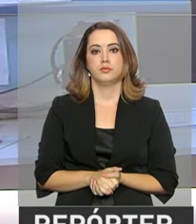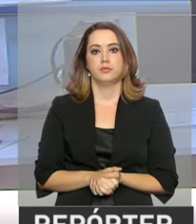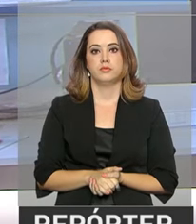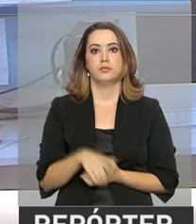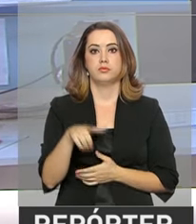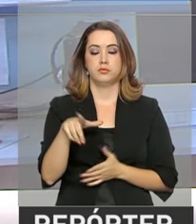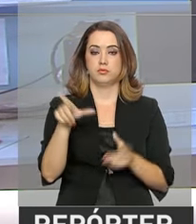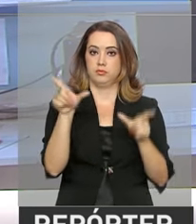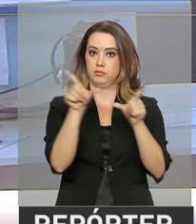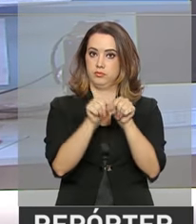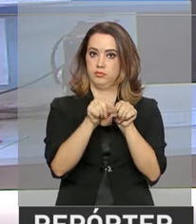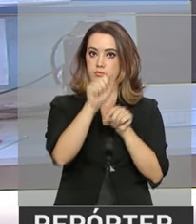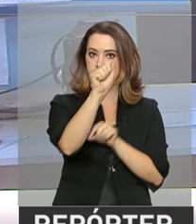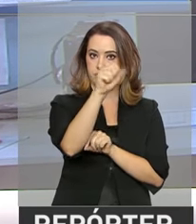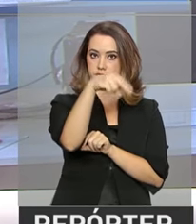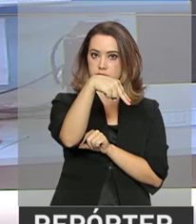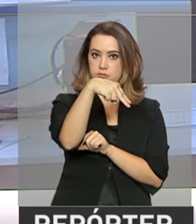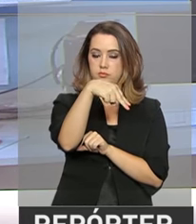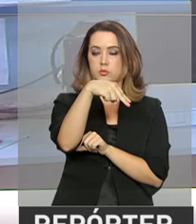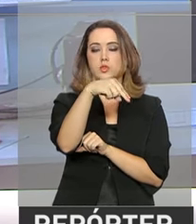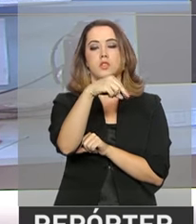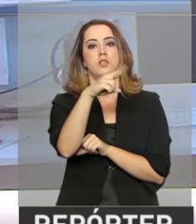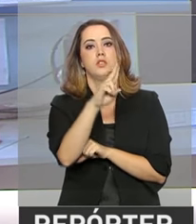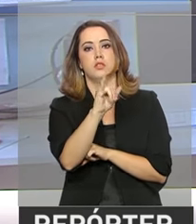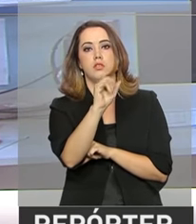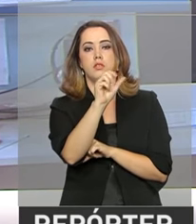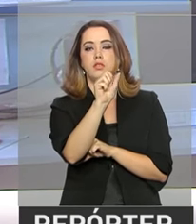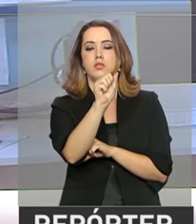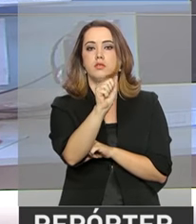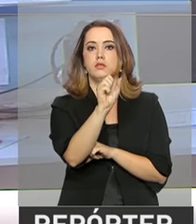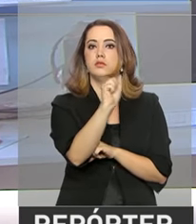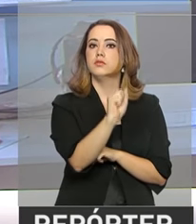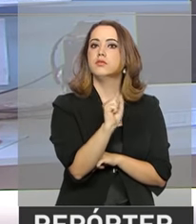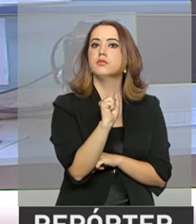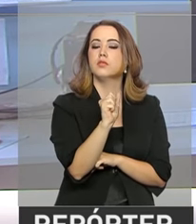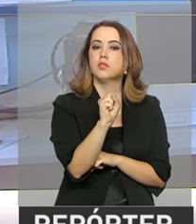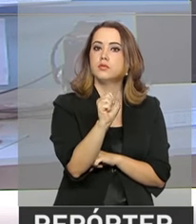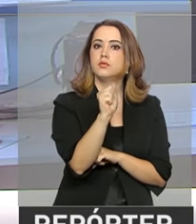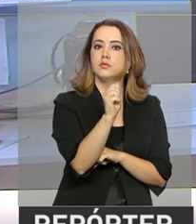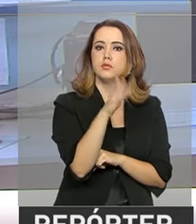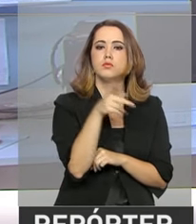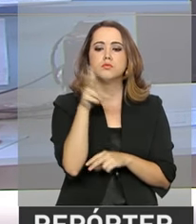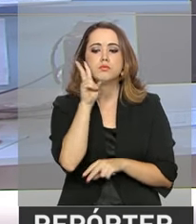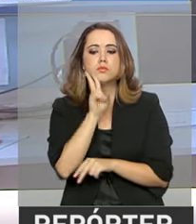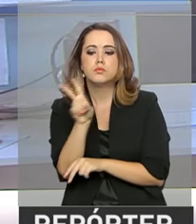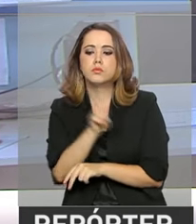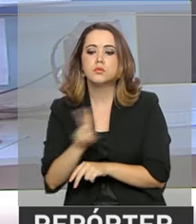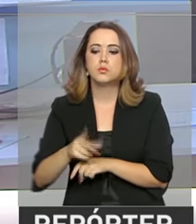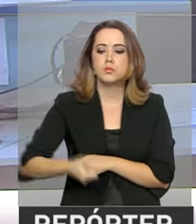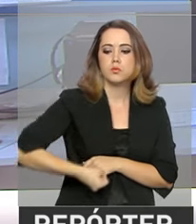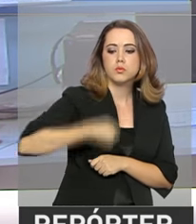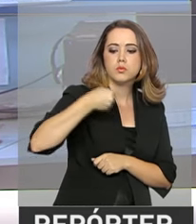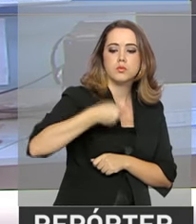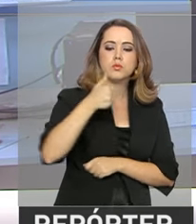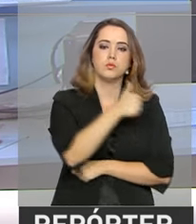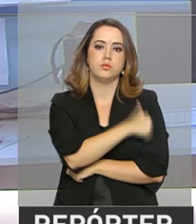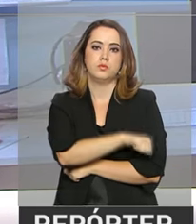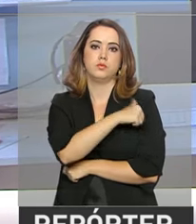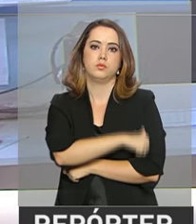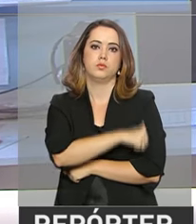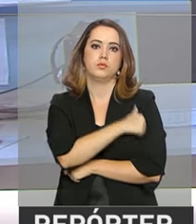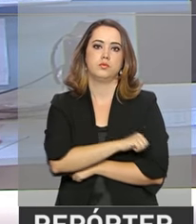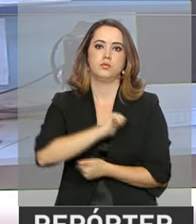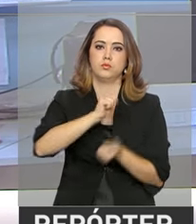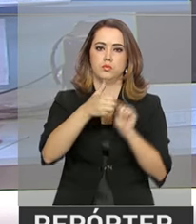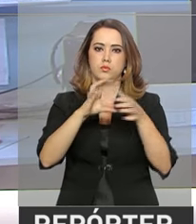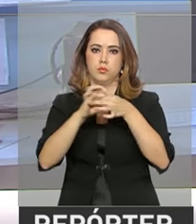A Agência Nacional de Vigilância Sanitária intensificou a fiscalização de bagagens no Aeroporto Internacional do Rio de Janeiro durante as Olimpíadas. A